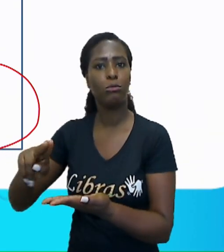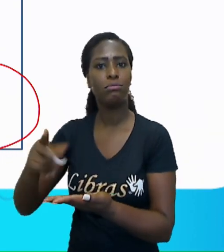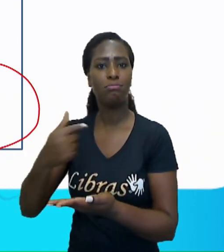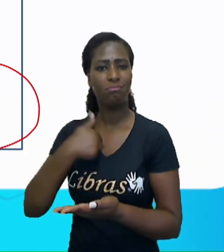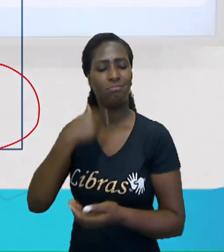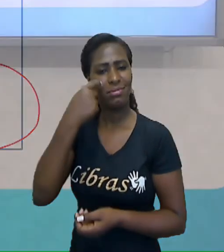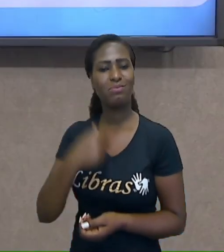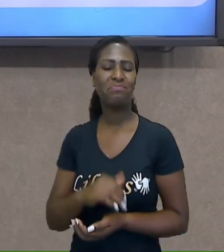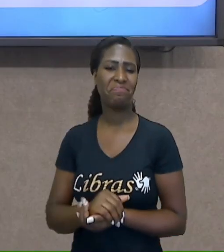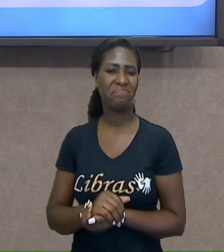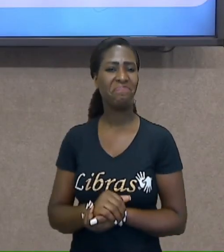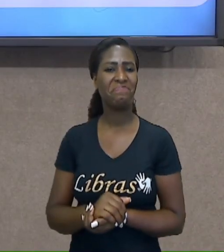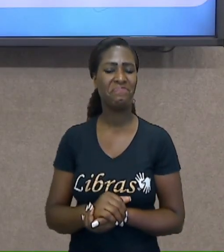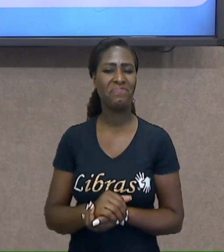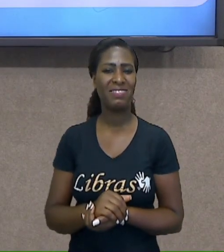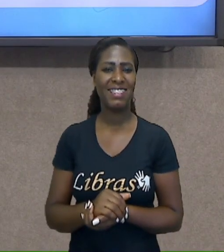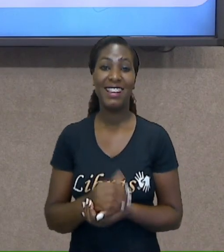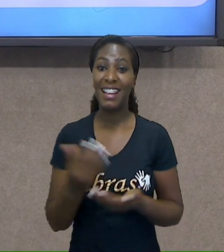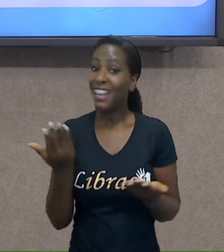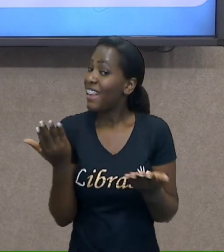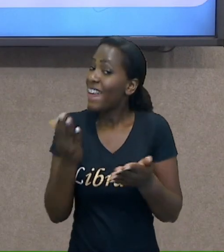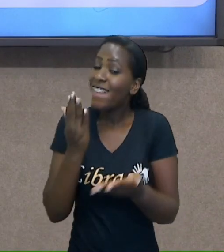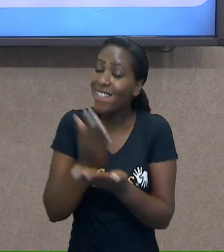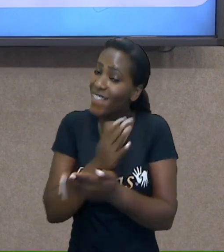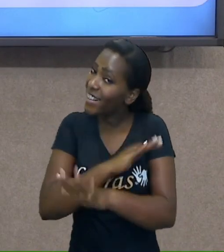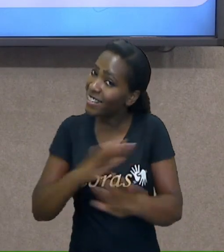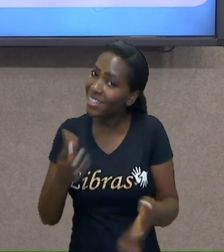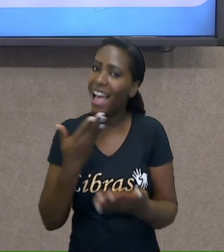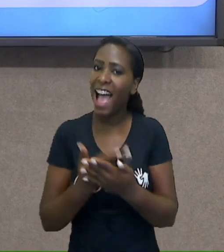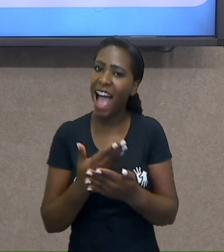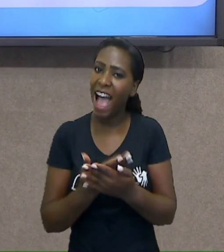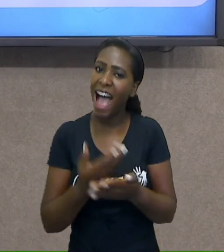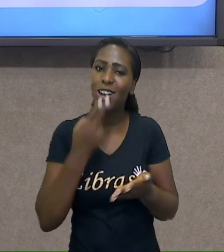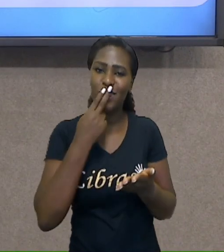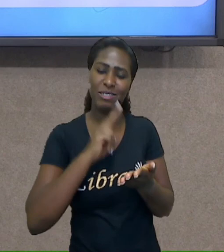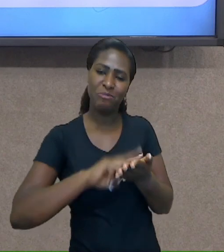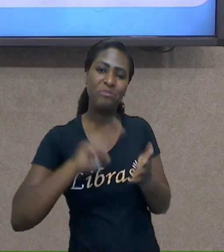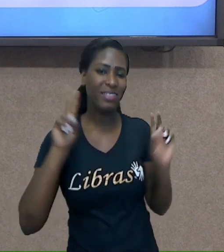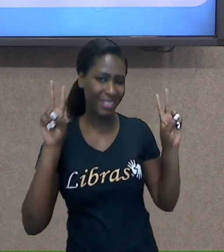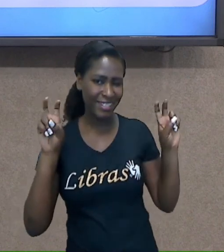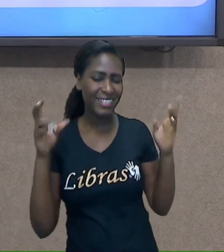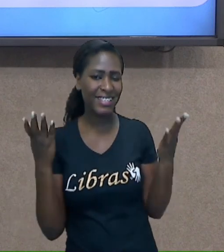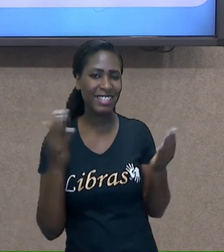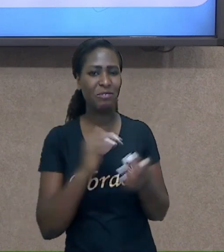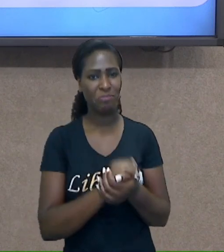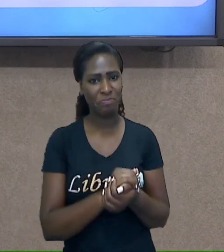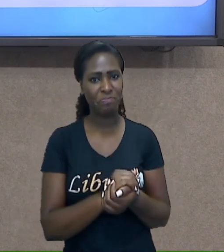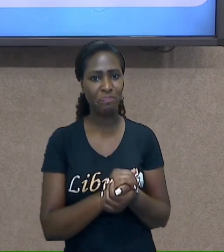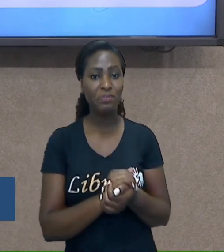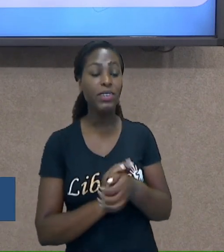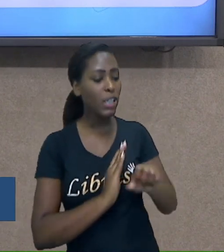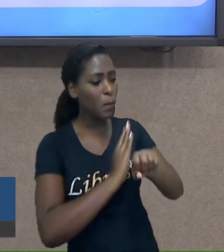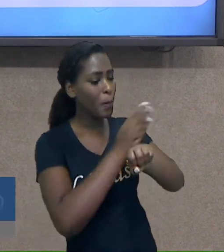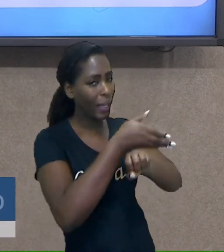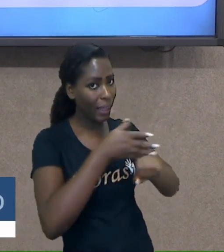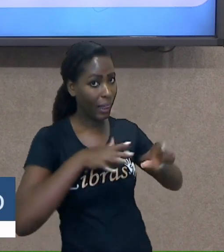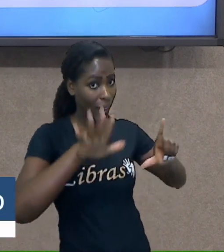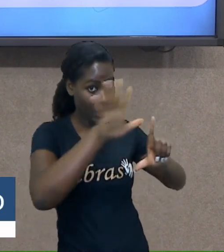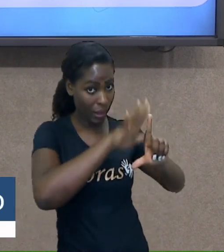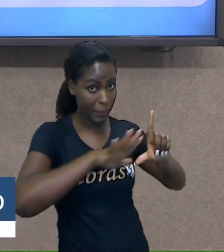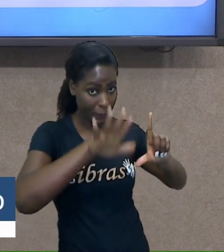nós finalizamos a nossa aula sobre cartas. E para acessar as nossas atividades na